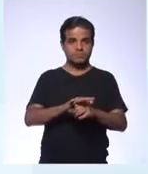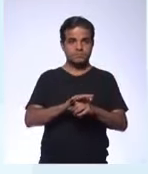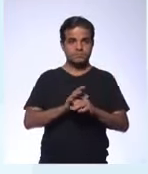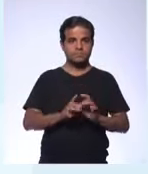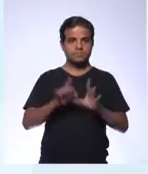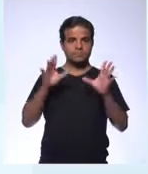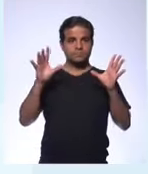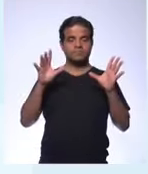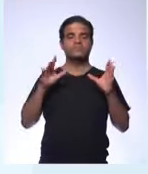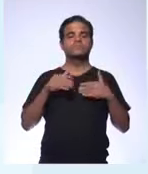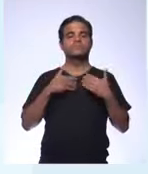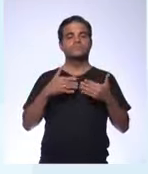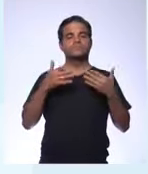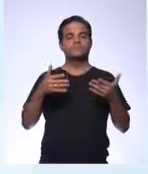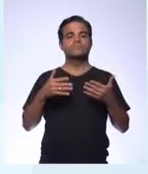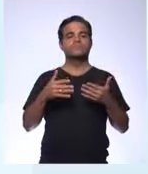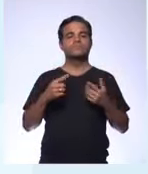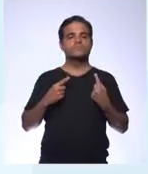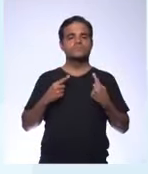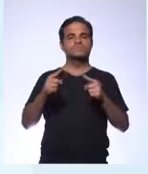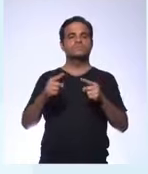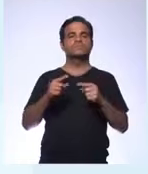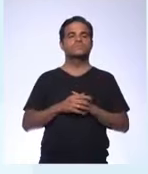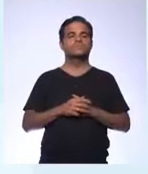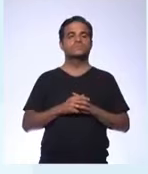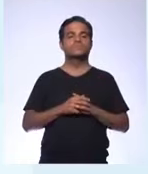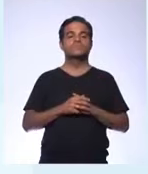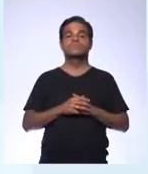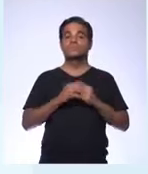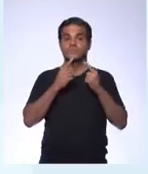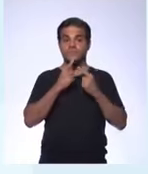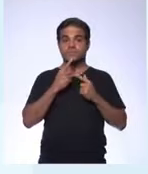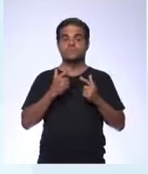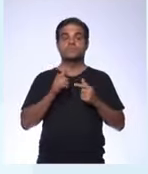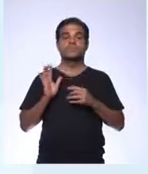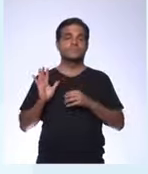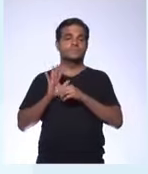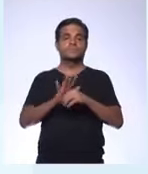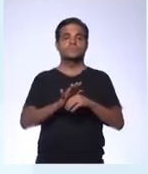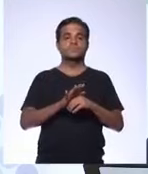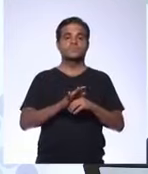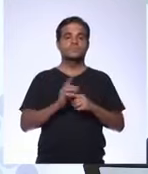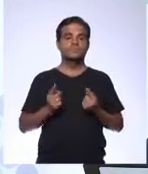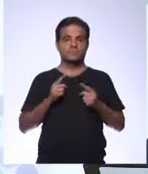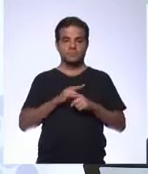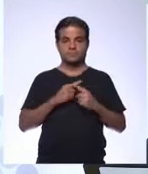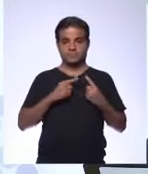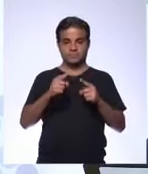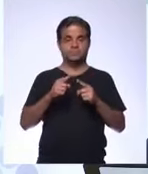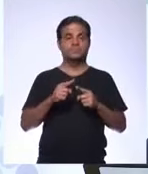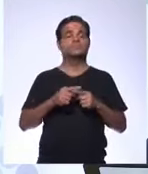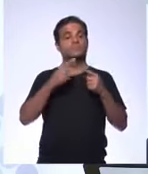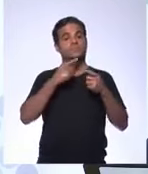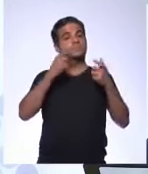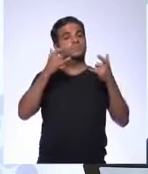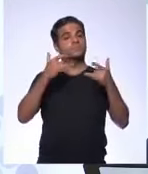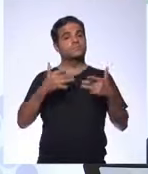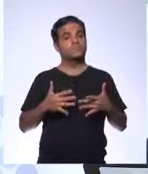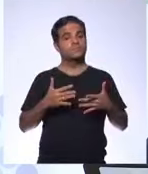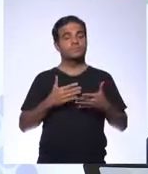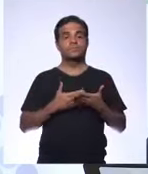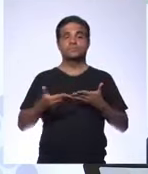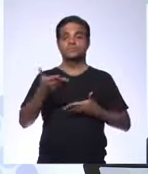a repressão à oposição. Falando em repressão à oposição, nós vamos começar com